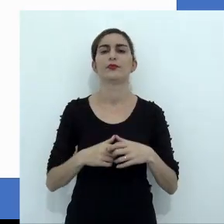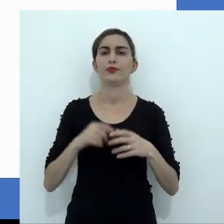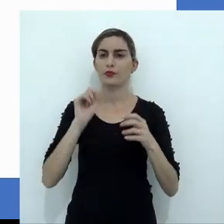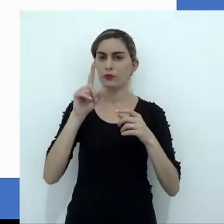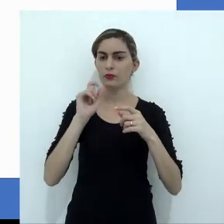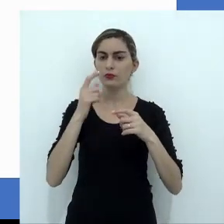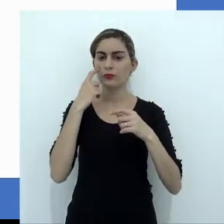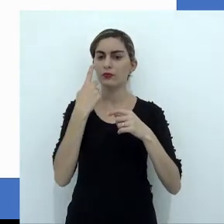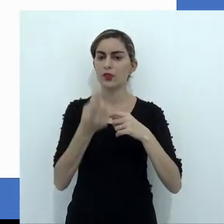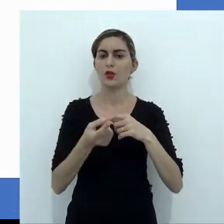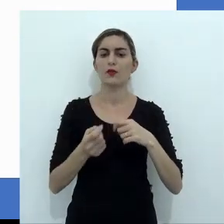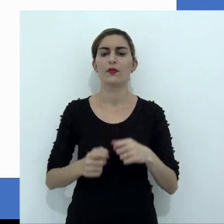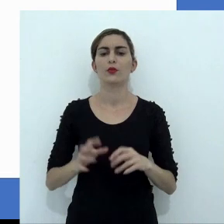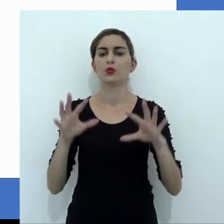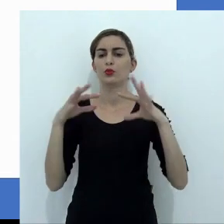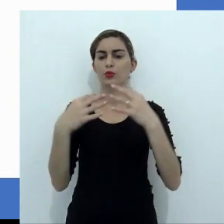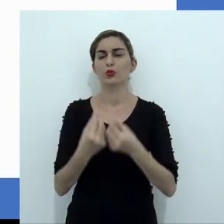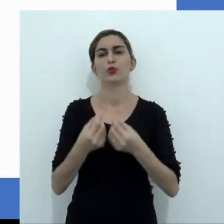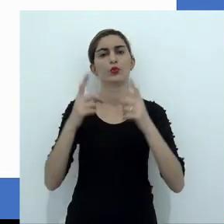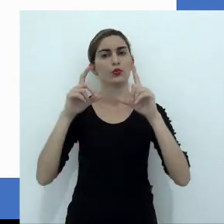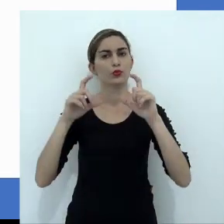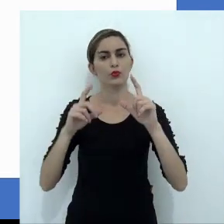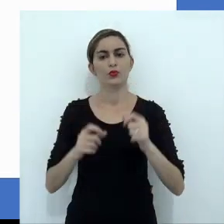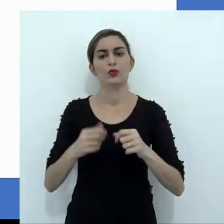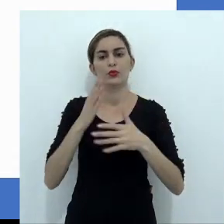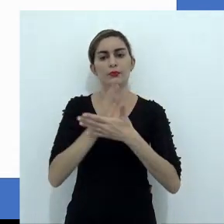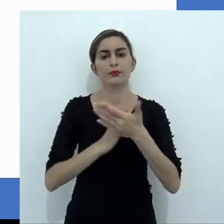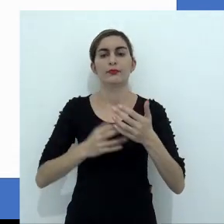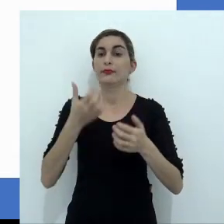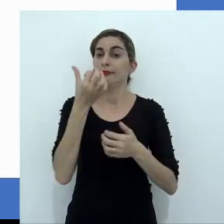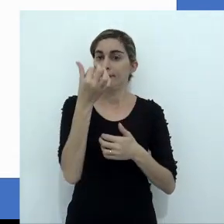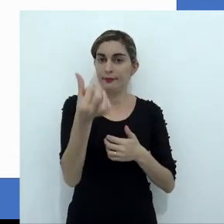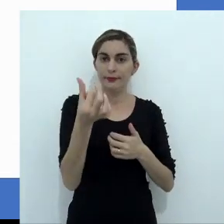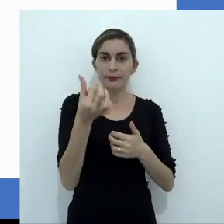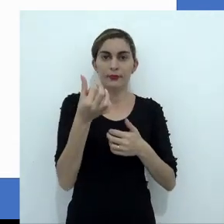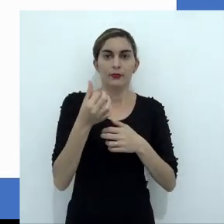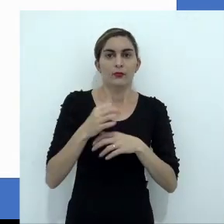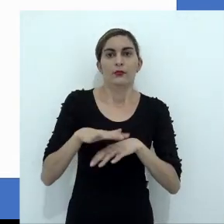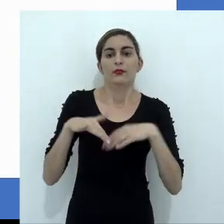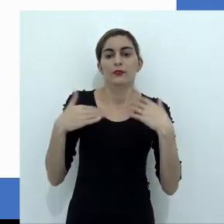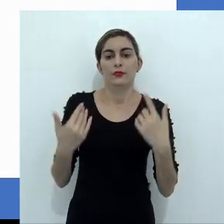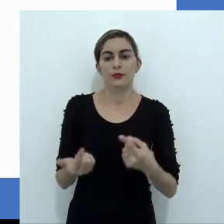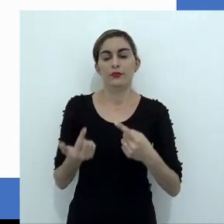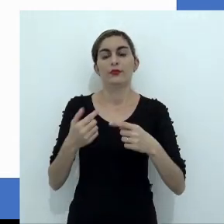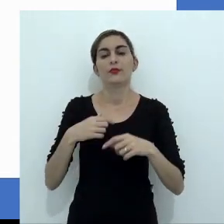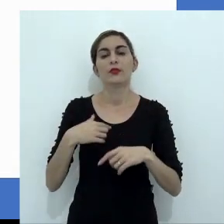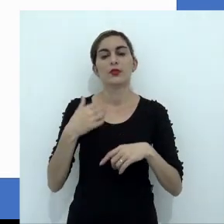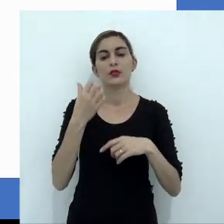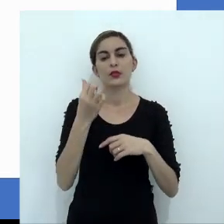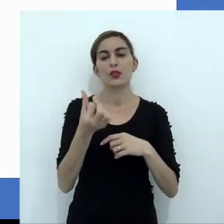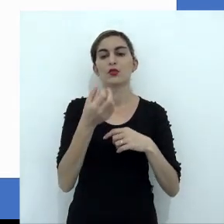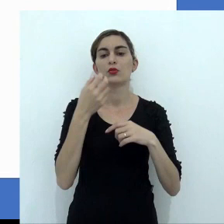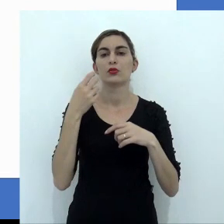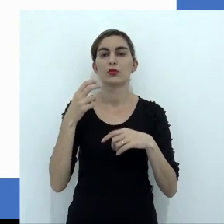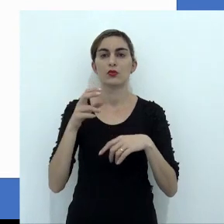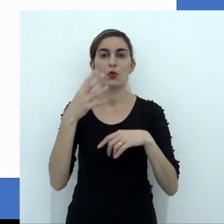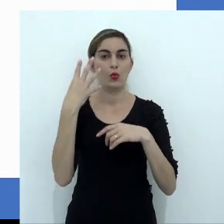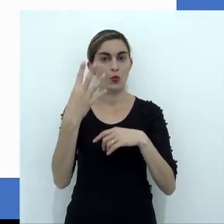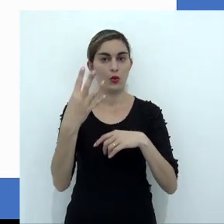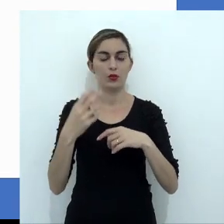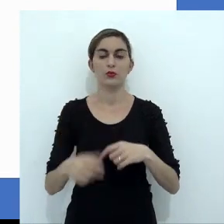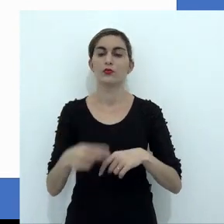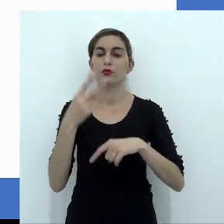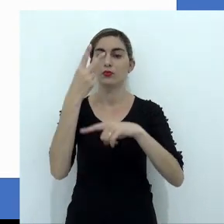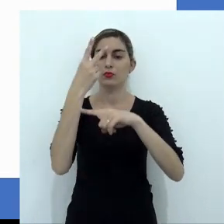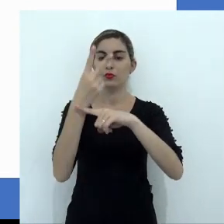em azul, observe que toda a figura foi dividida em 6 partes. E dessas 6 partes foram utilizadas